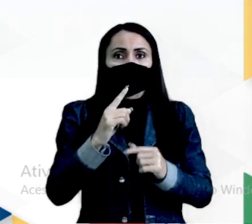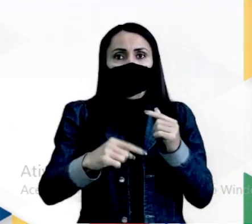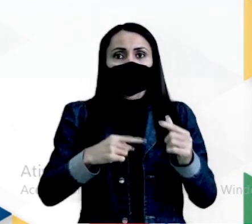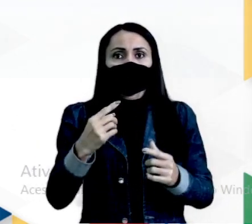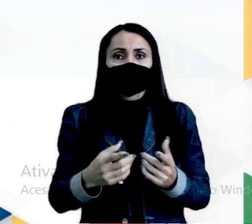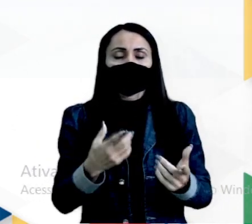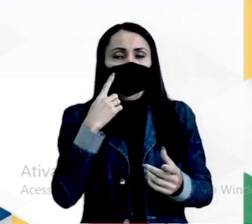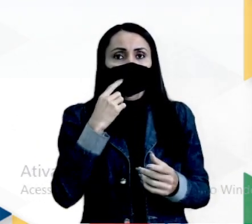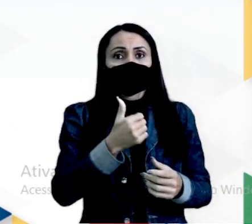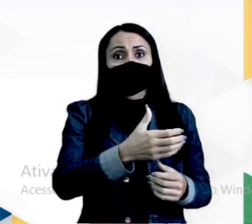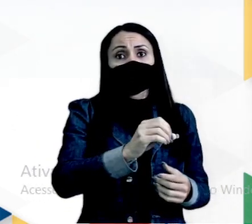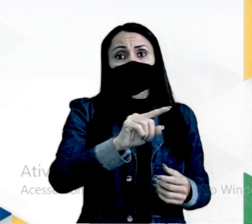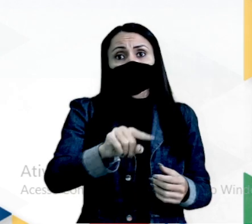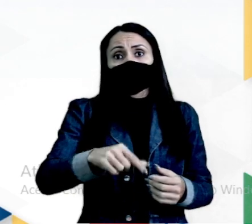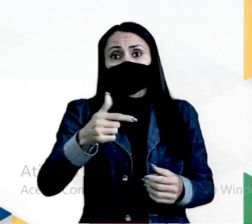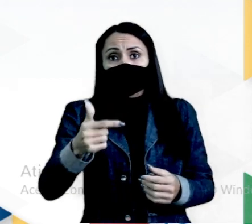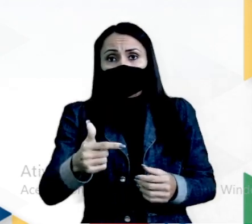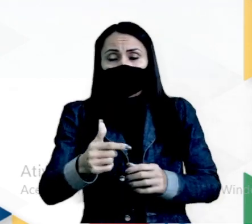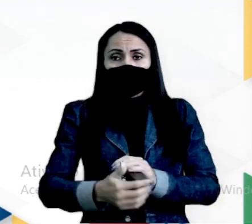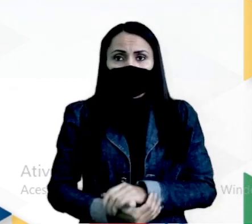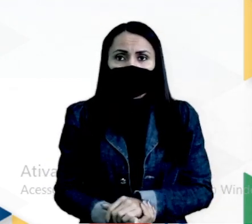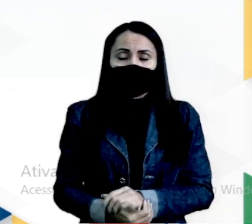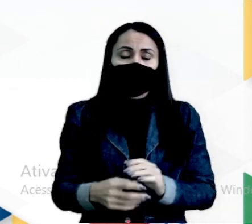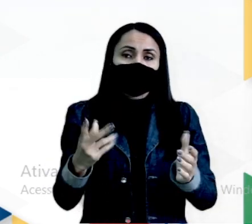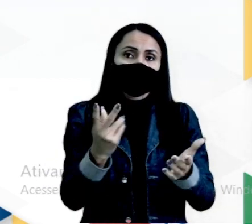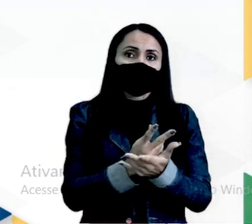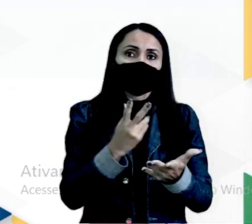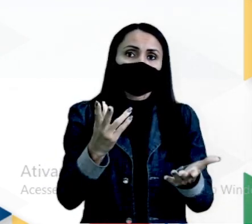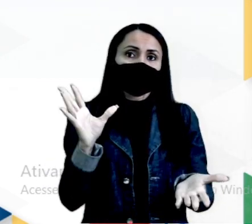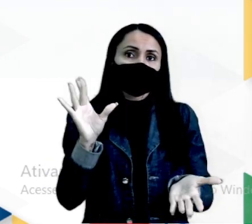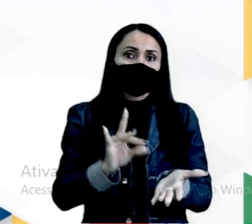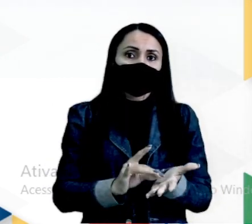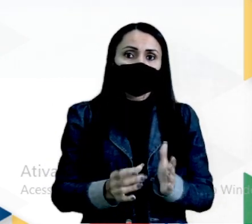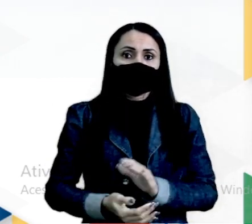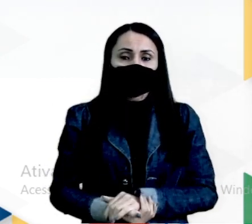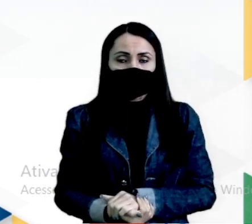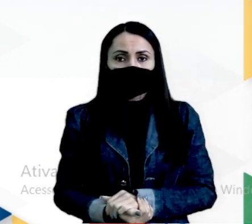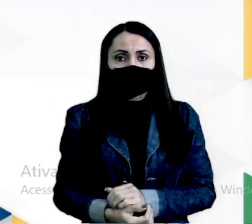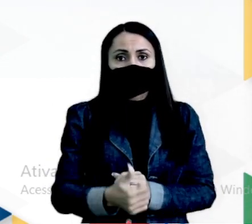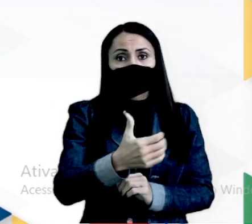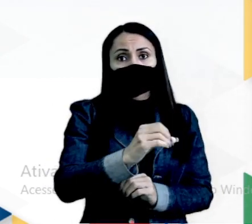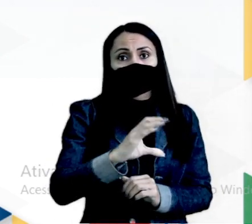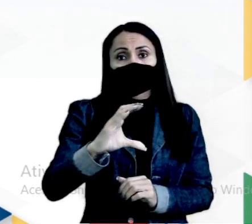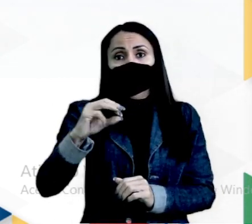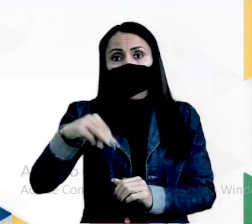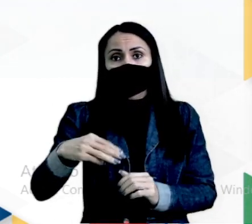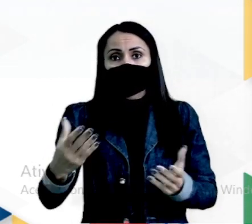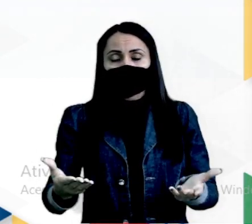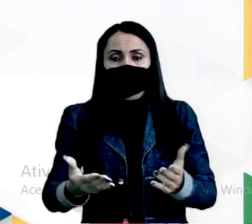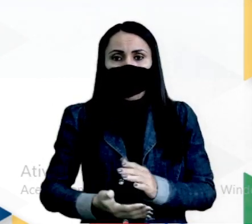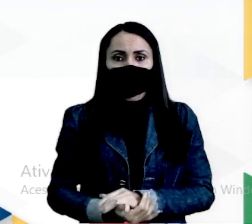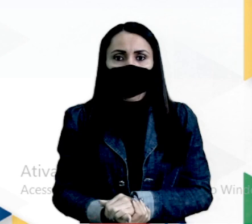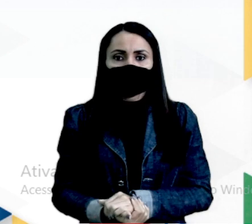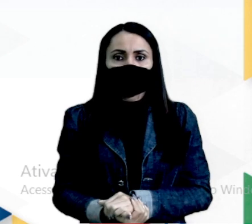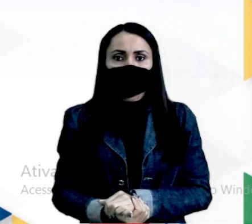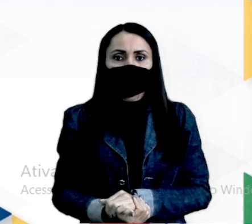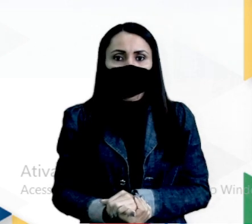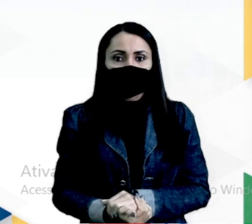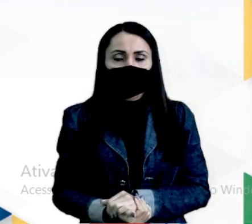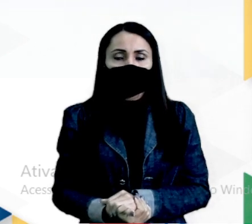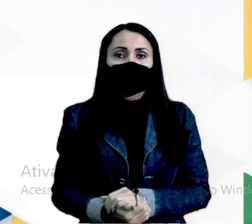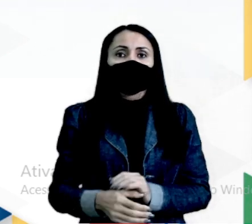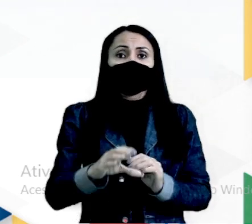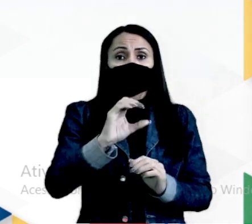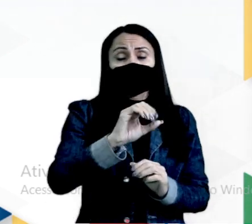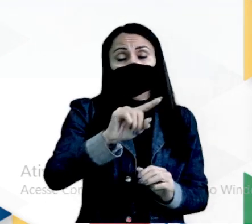direitinho, 10,2. Então, o erro absoluto ele vai ser dado assim, ó, 10 centímetros menos 10,2. É claro que vai sobrar só